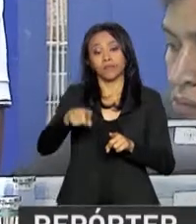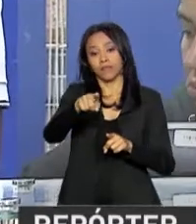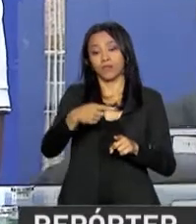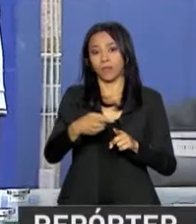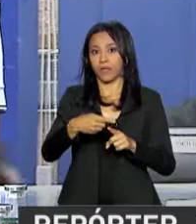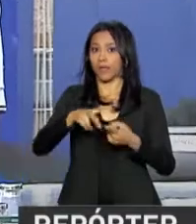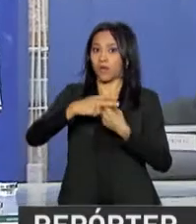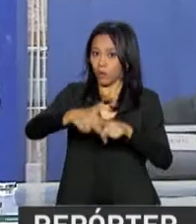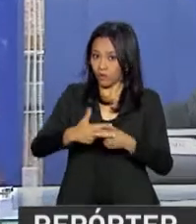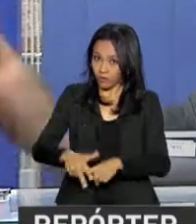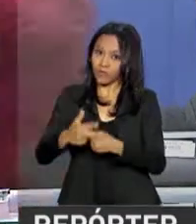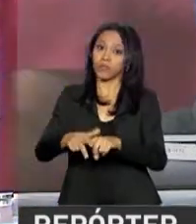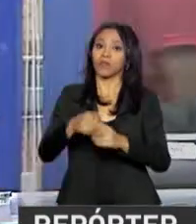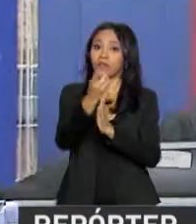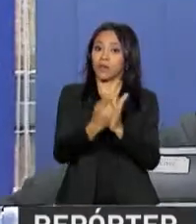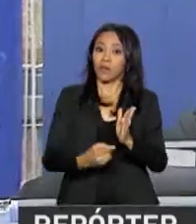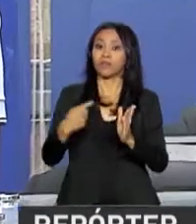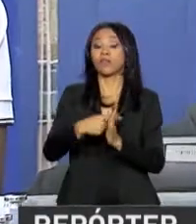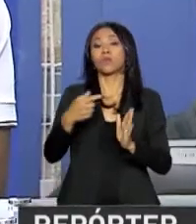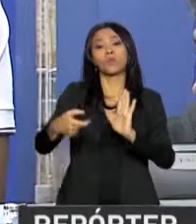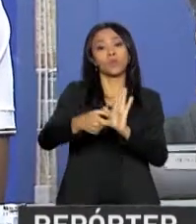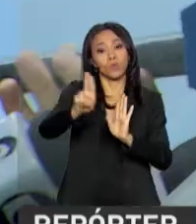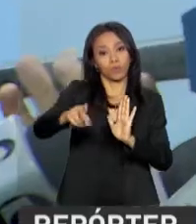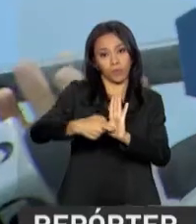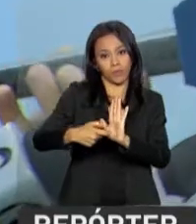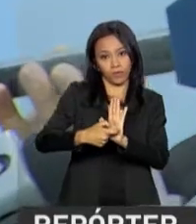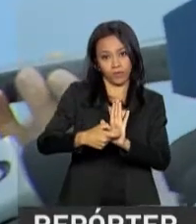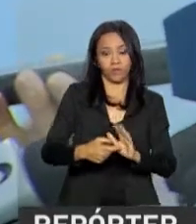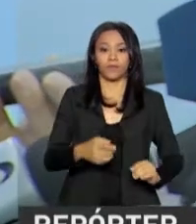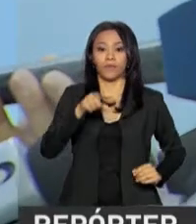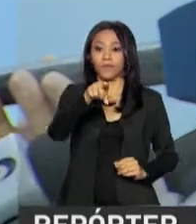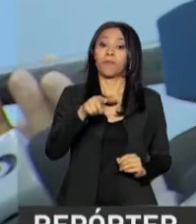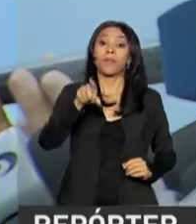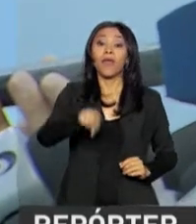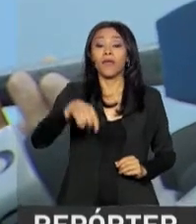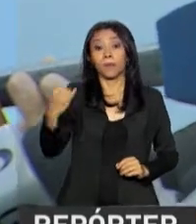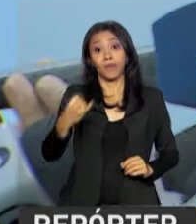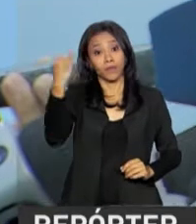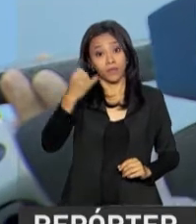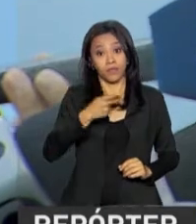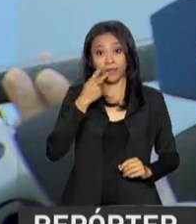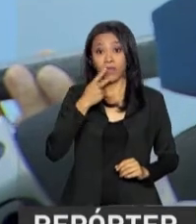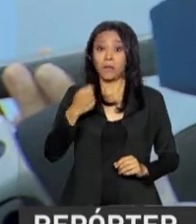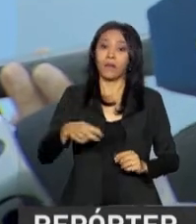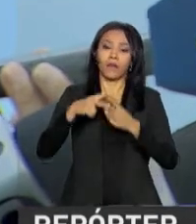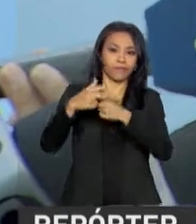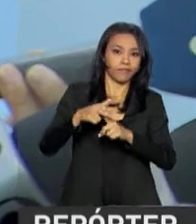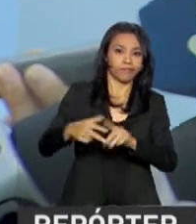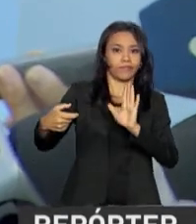por meio do aplicativo para tablets e celulares é importante dizer que para fazer a retificadora